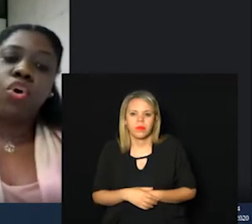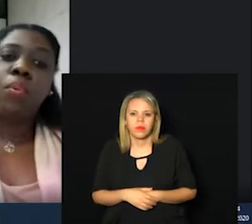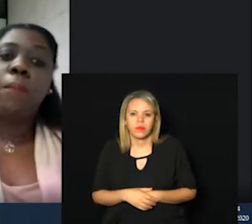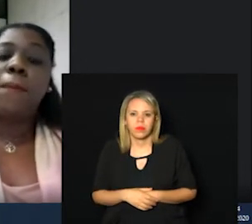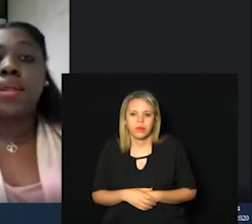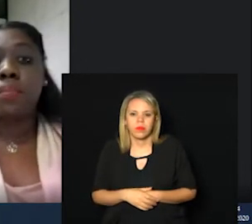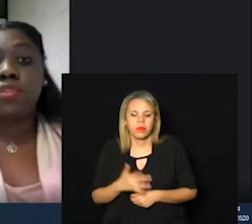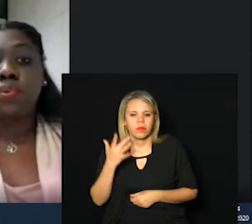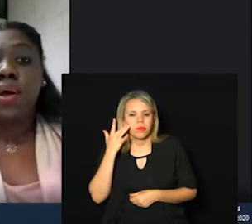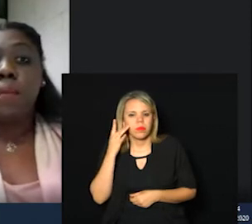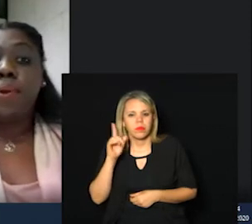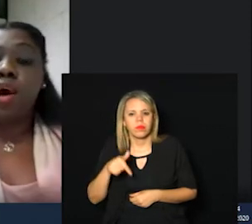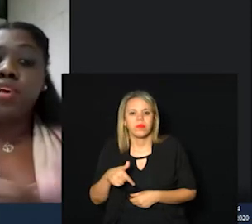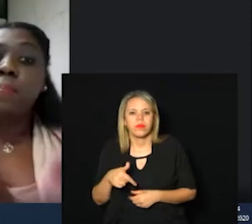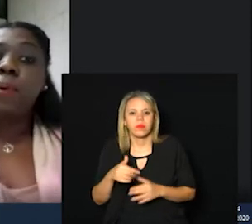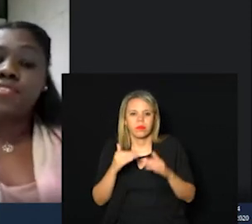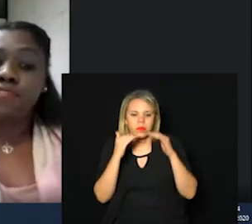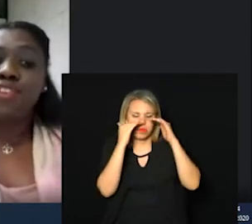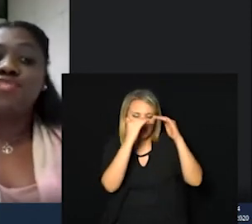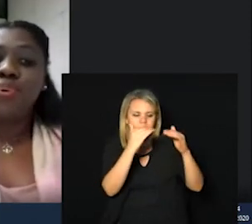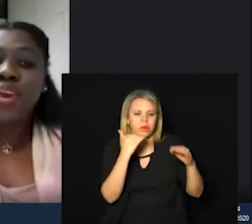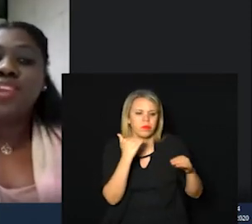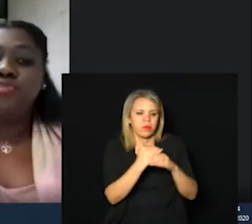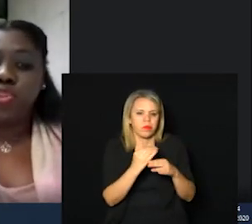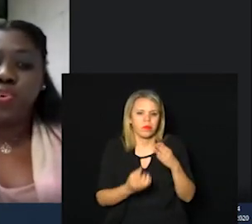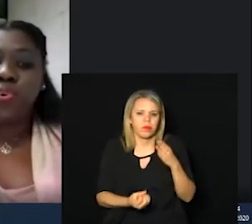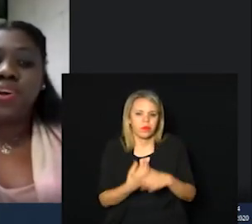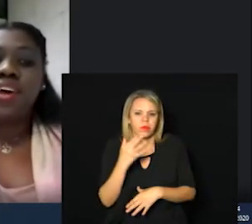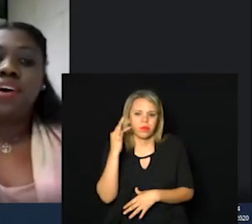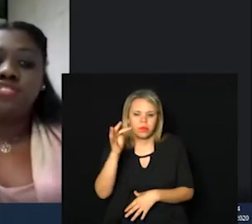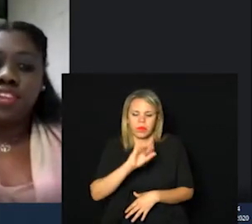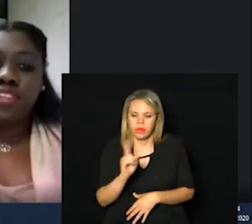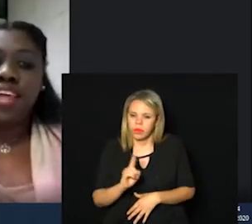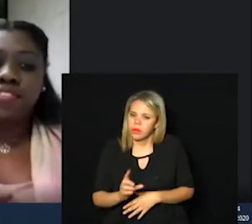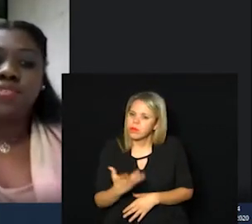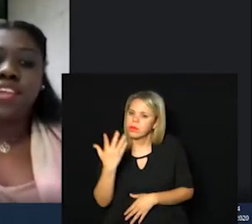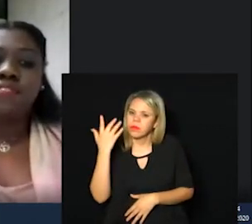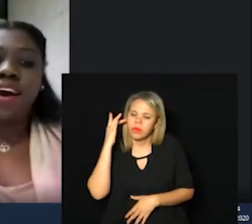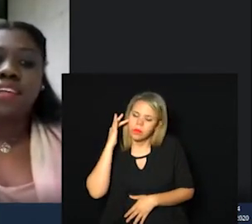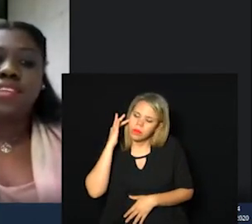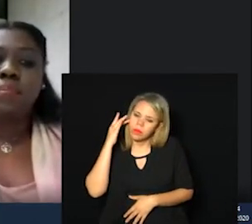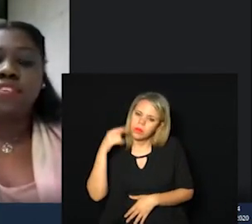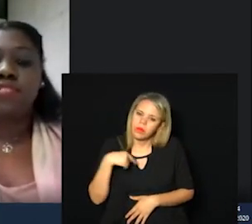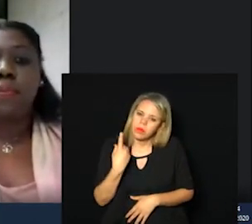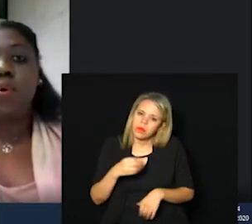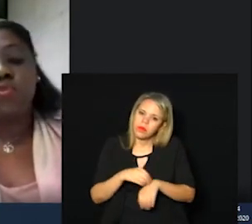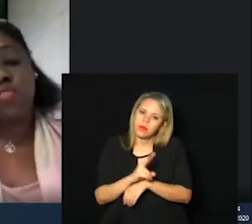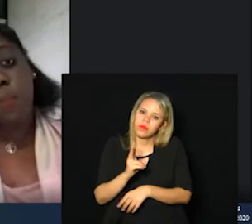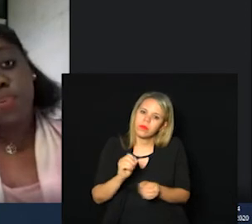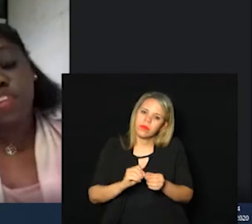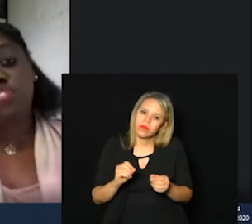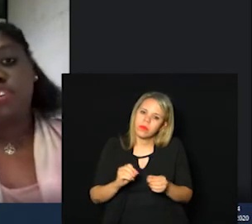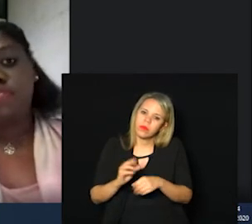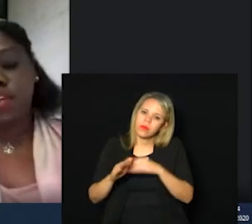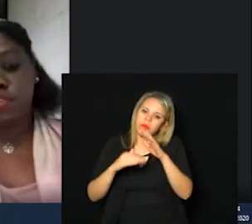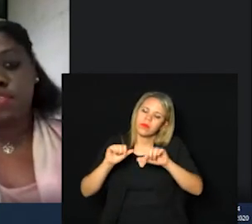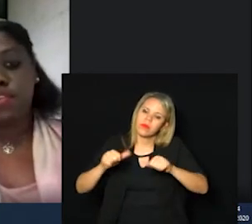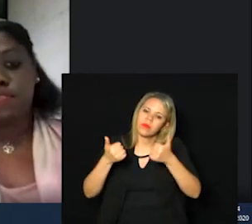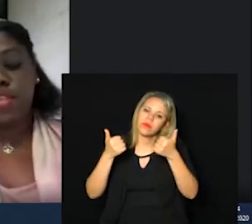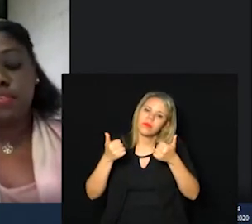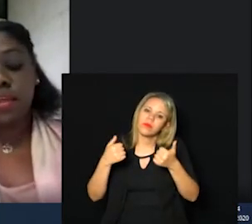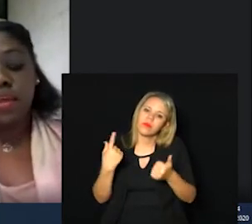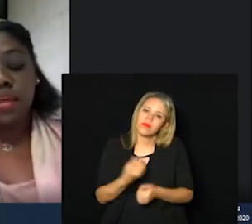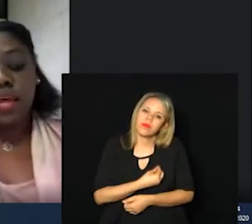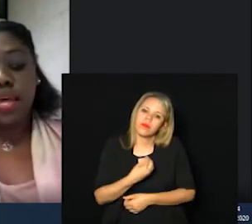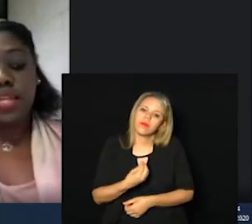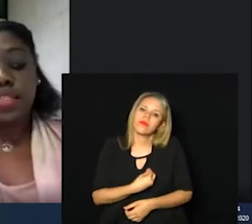levado como um parâmetro para o que possa vir de ruim no futuro. Acho que deve nos levar a sempre fazer uma construção positiva nas nossas